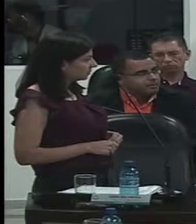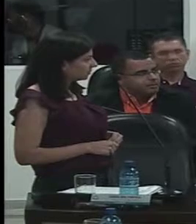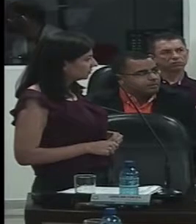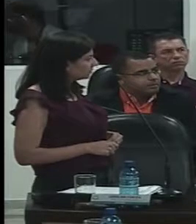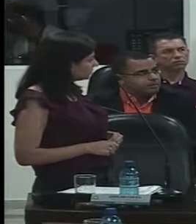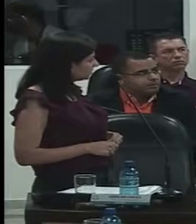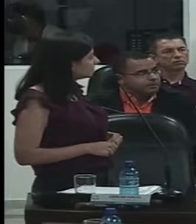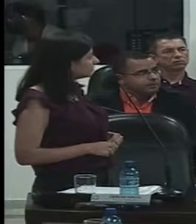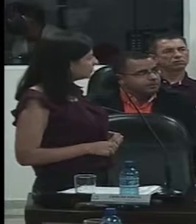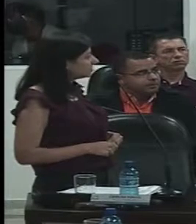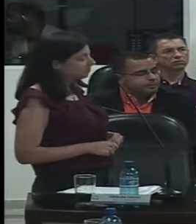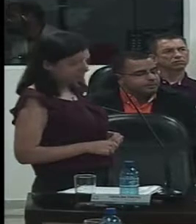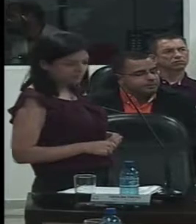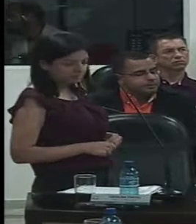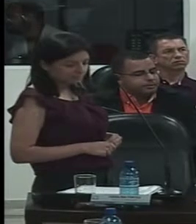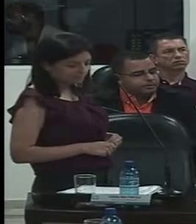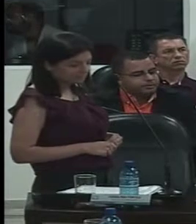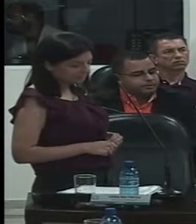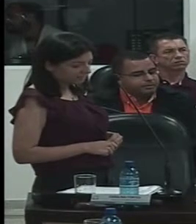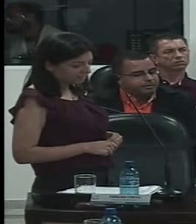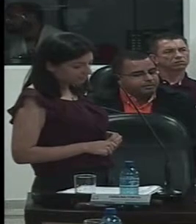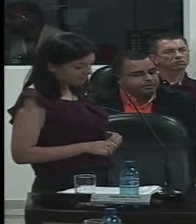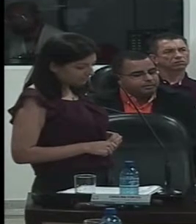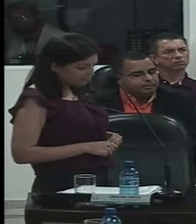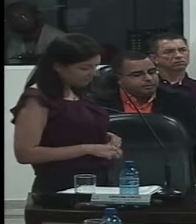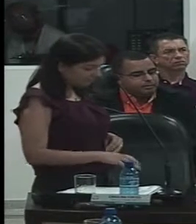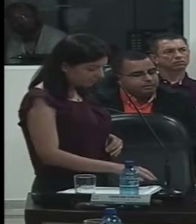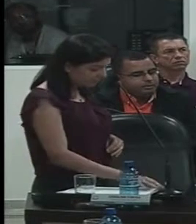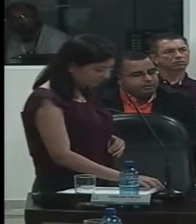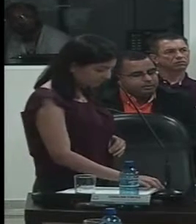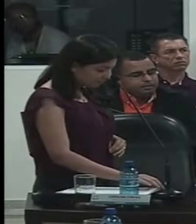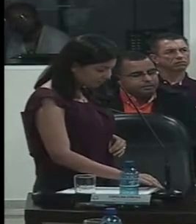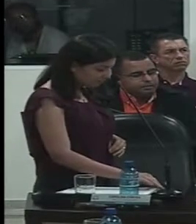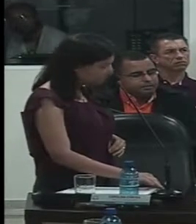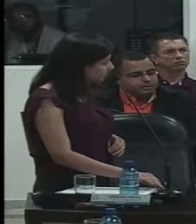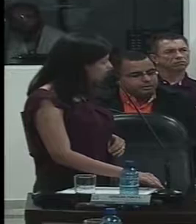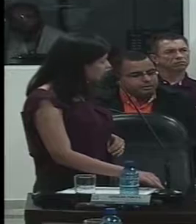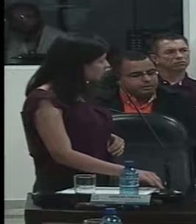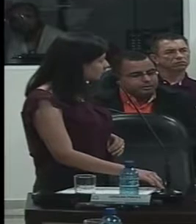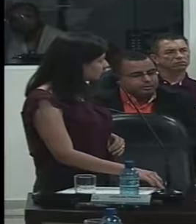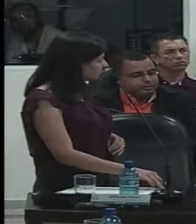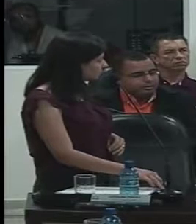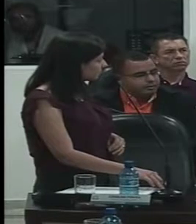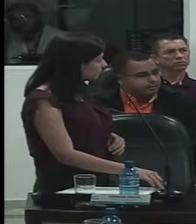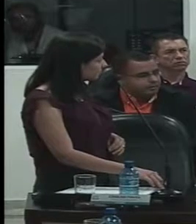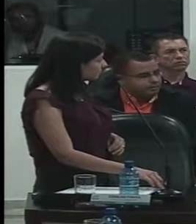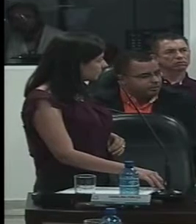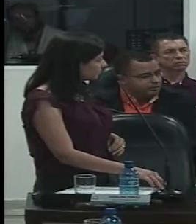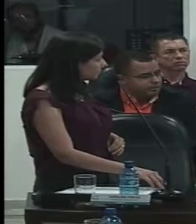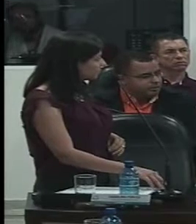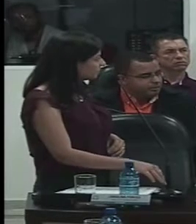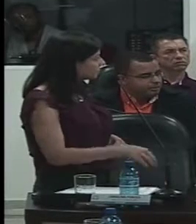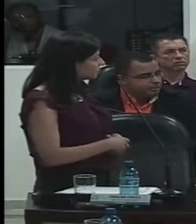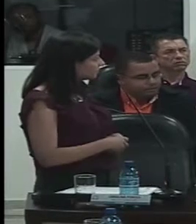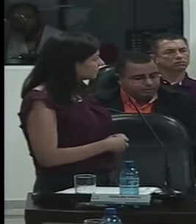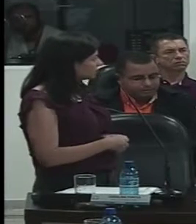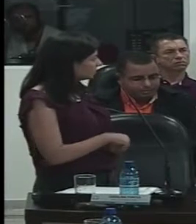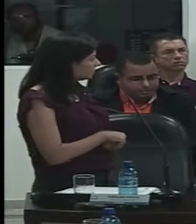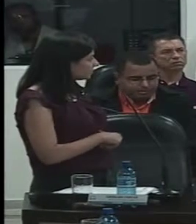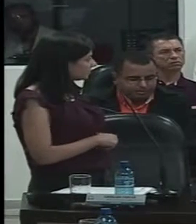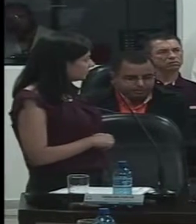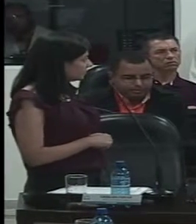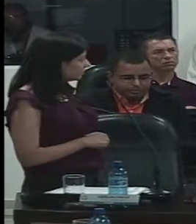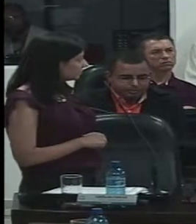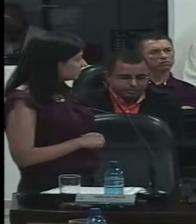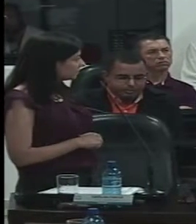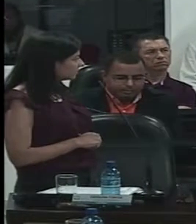falei a nível nacional, estadual, municipal, dos indígenas, das mulheres. Tem uma imagem aqui que eu não vou mostrar. Tem 2 adultos